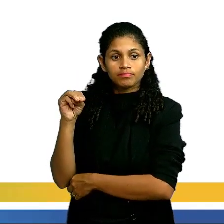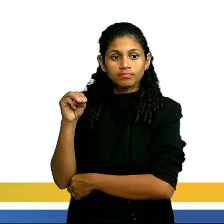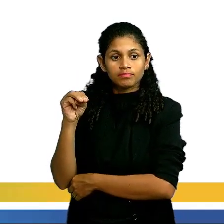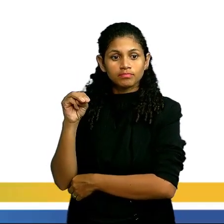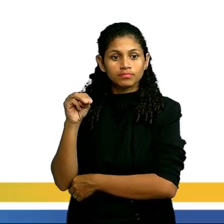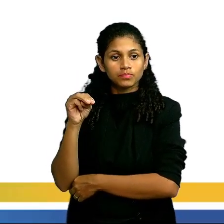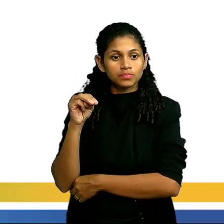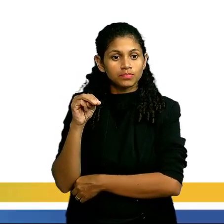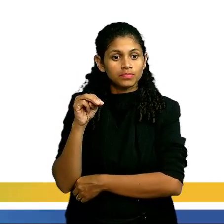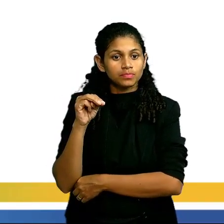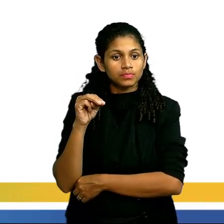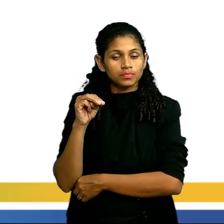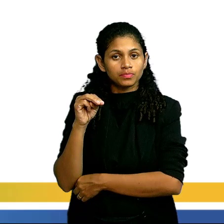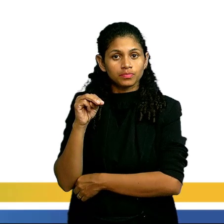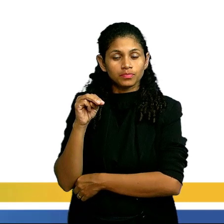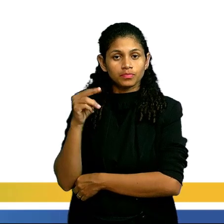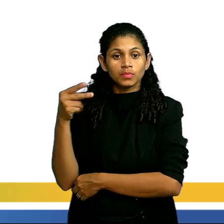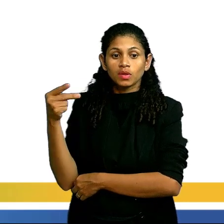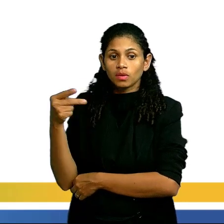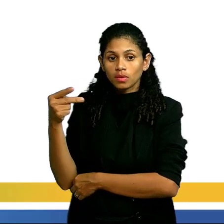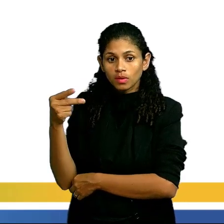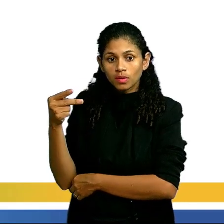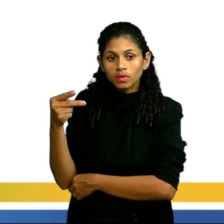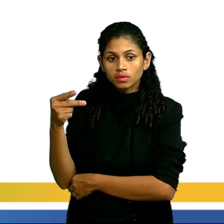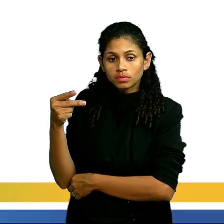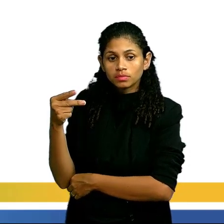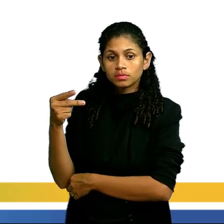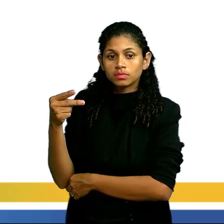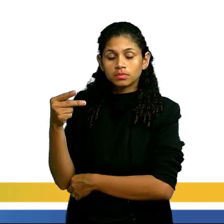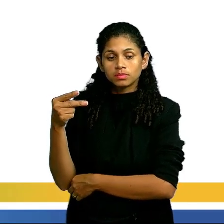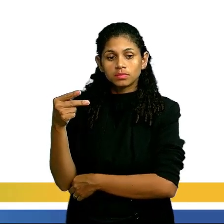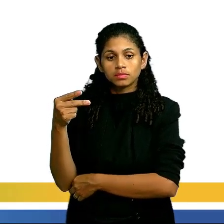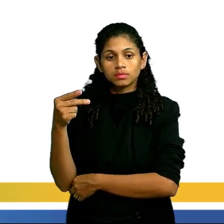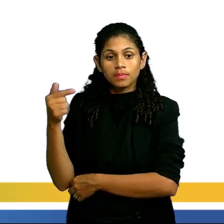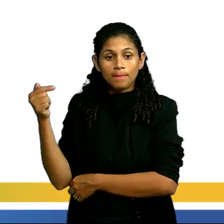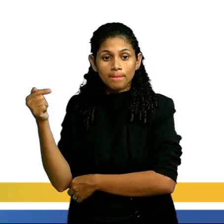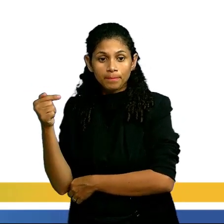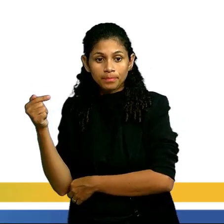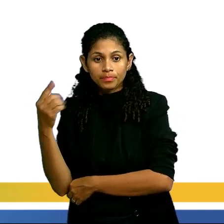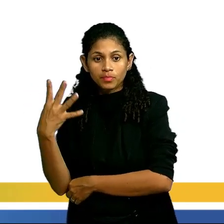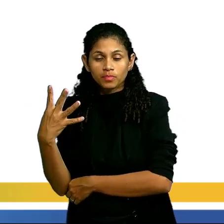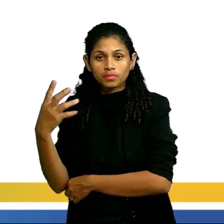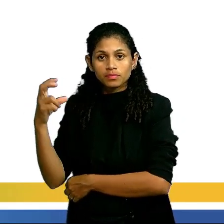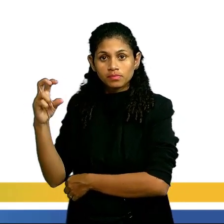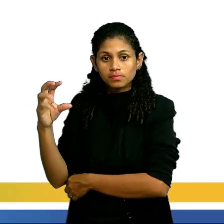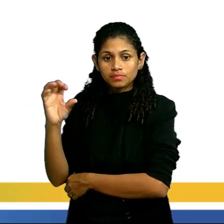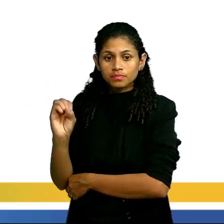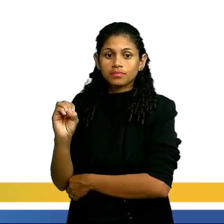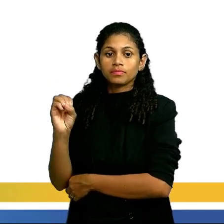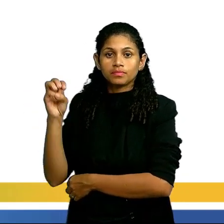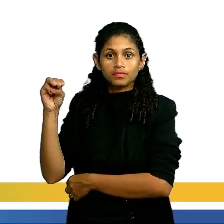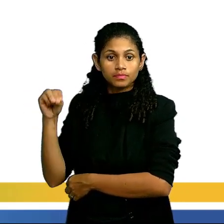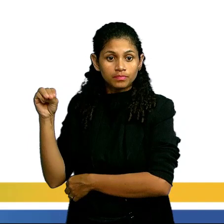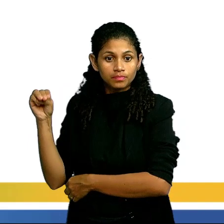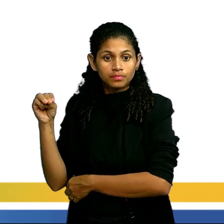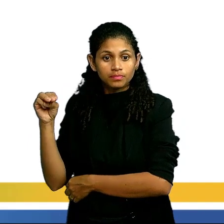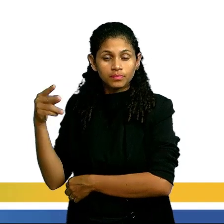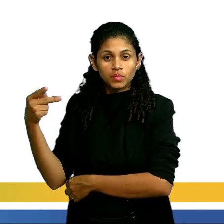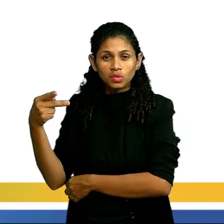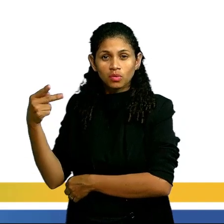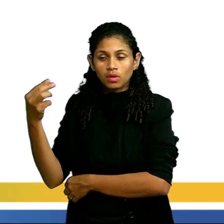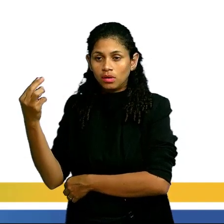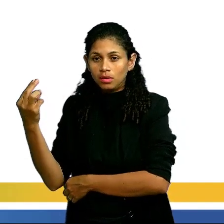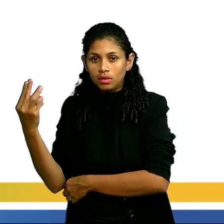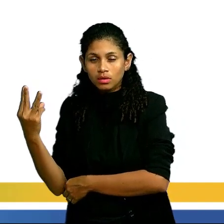olha. Então vai ficar igual 750 milímetros menos 450 milímetros, que é igual